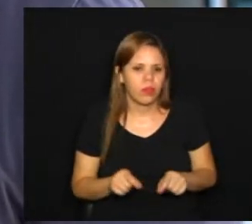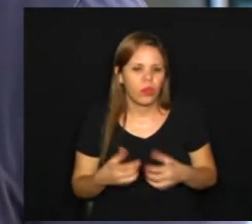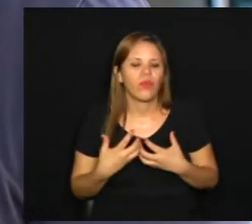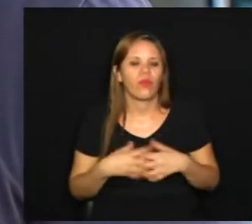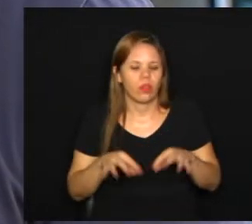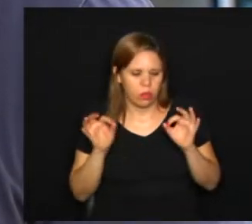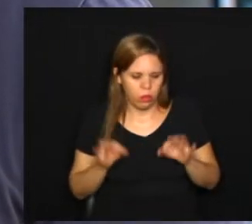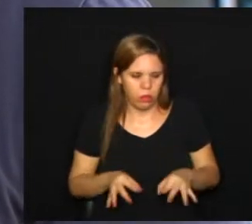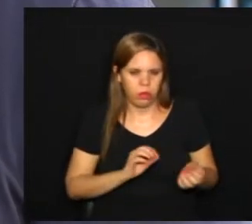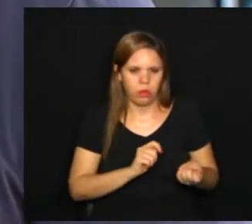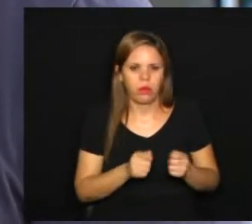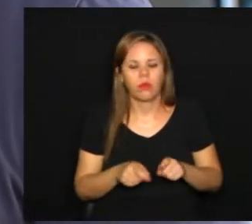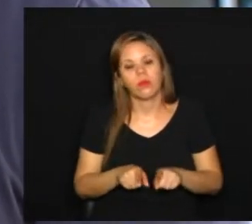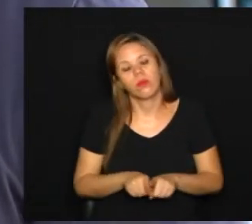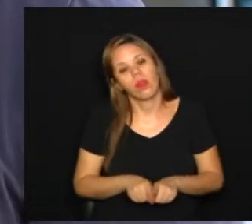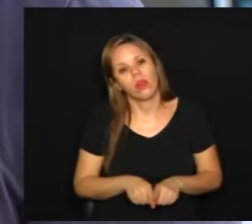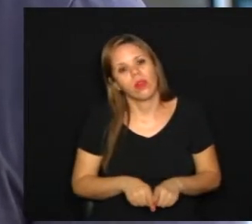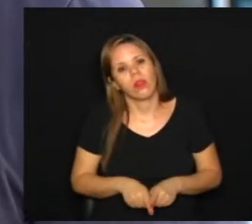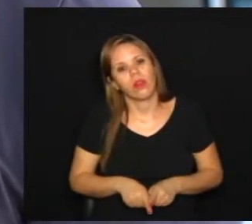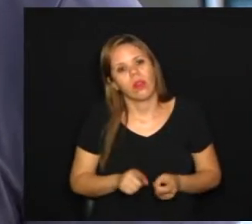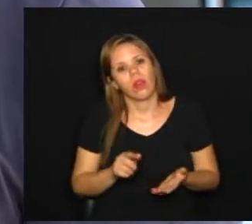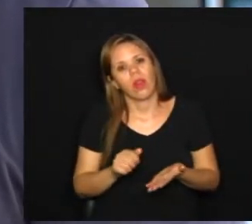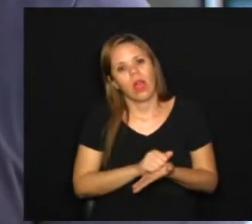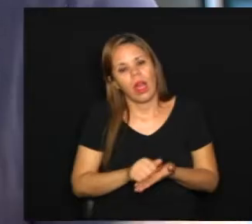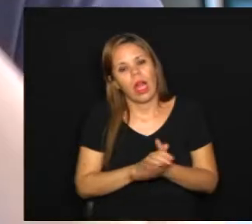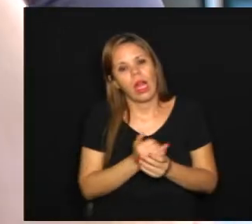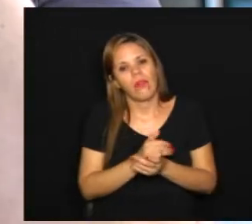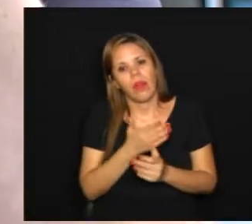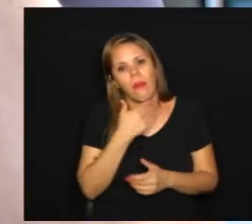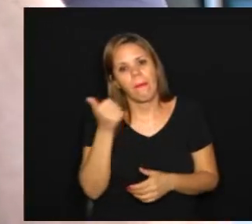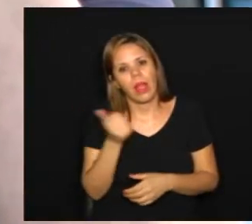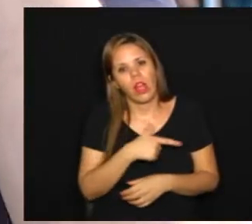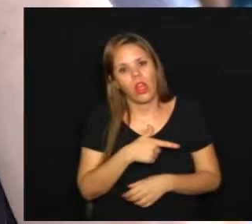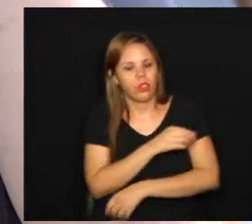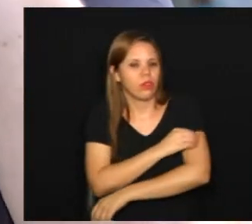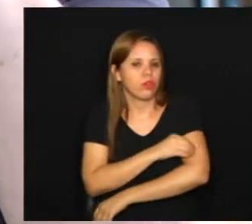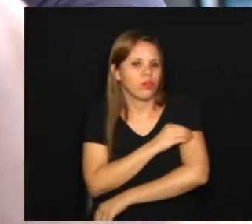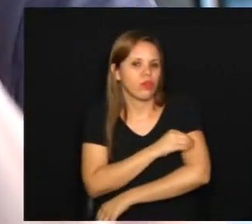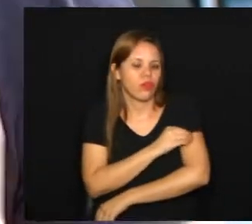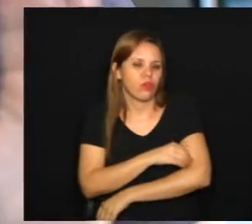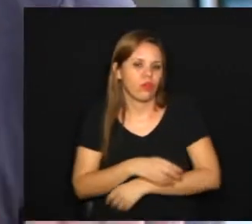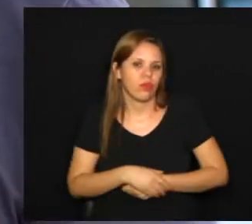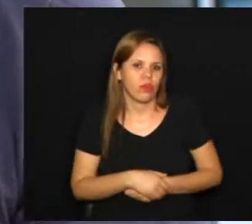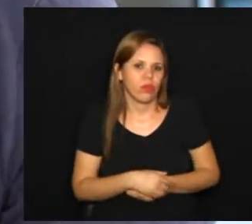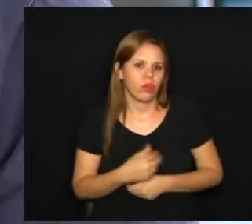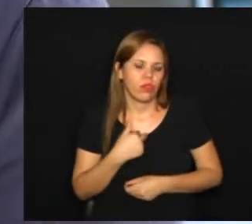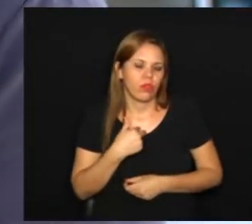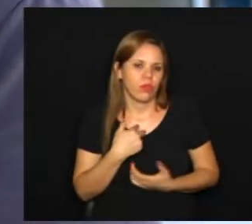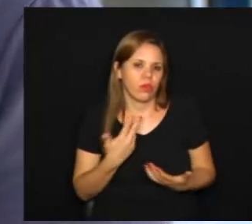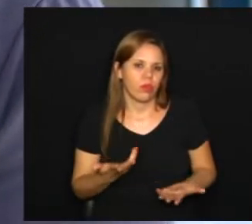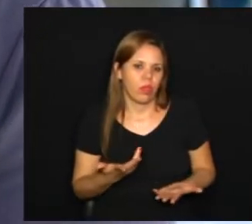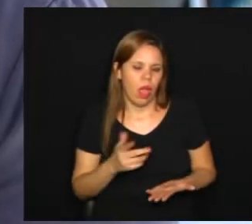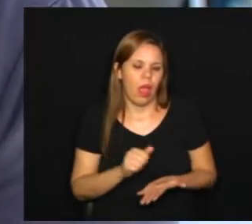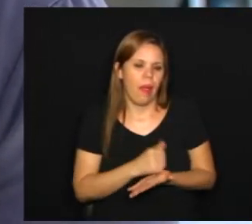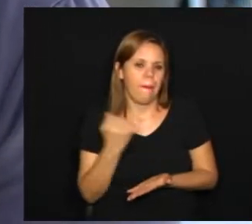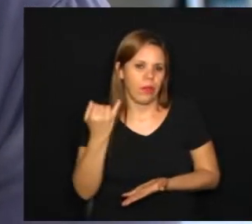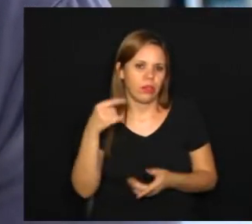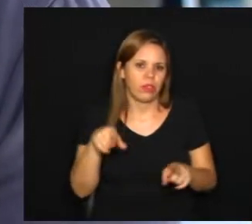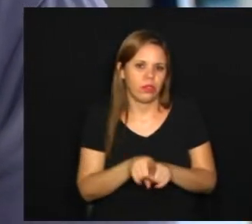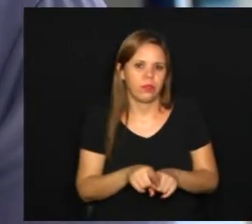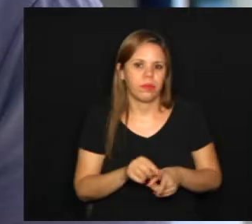funciona adequadamente, só que a lavagem de mãos é melhor que o uso do álcool gel. Não dando para lavar as mãos, o álcool gel é muito importante